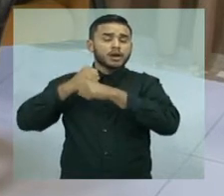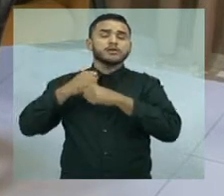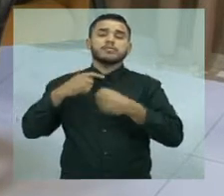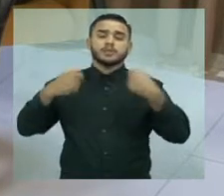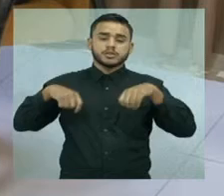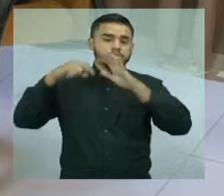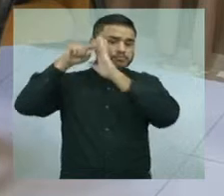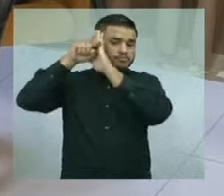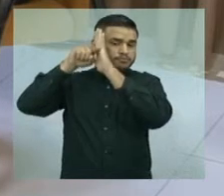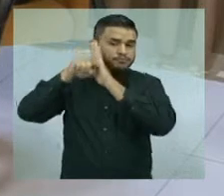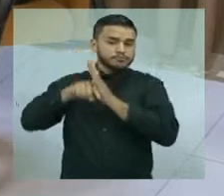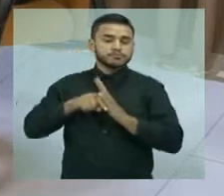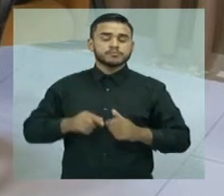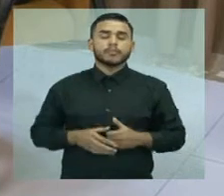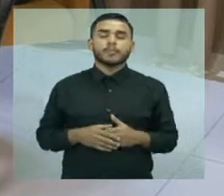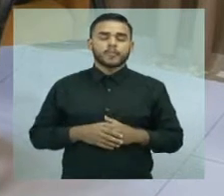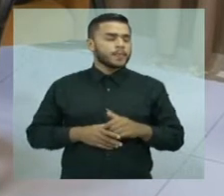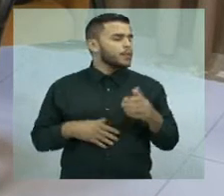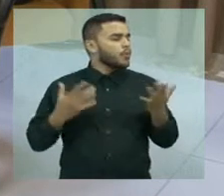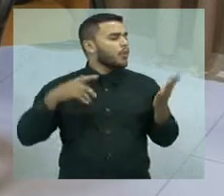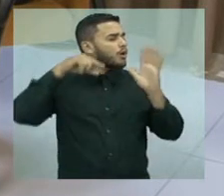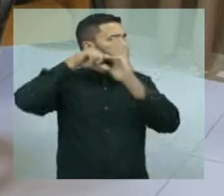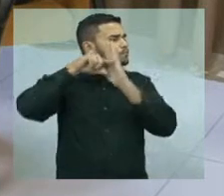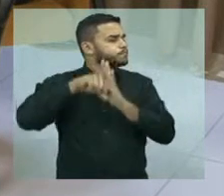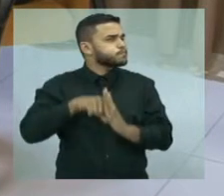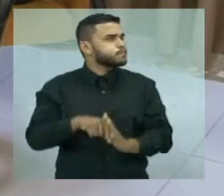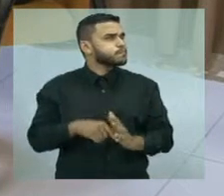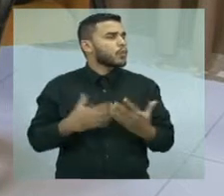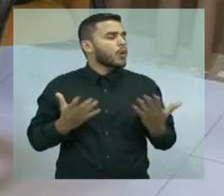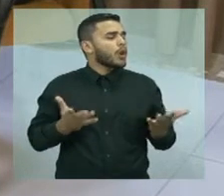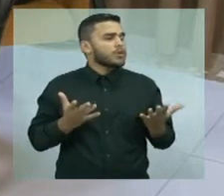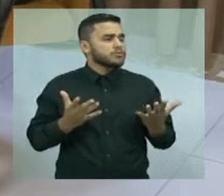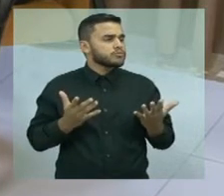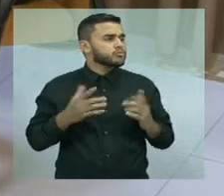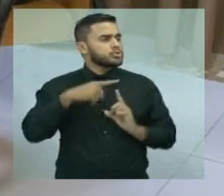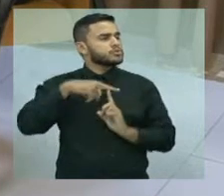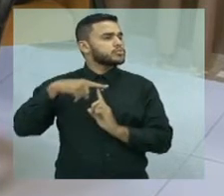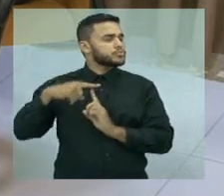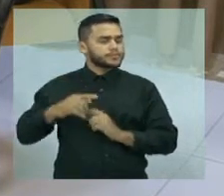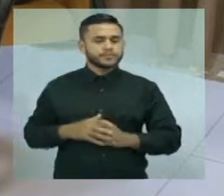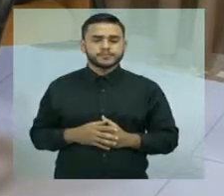ou iniciais que se indica serem feitos, doutora? O exame inicial